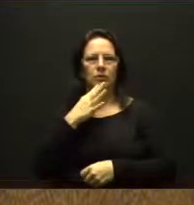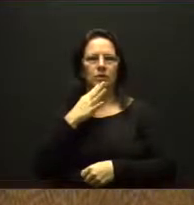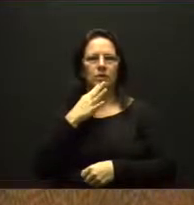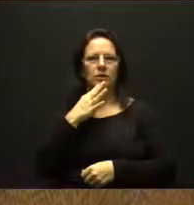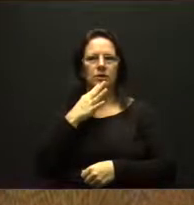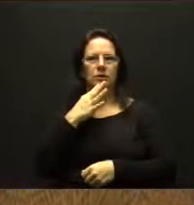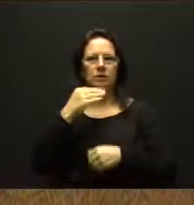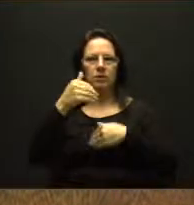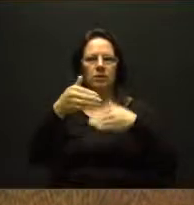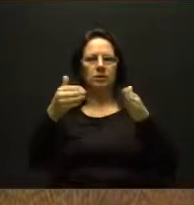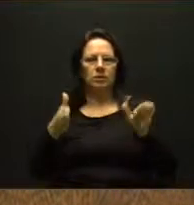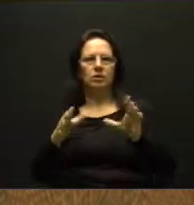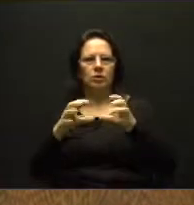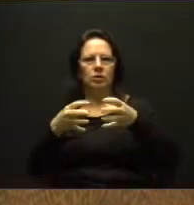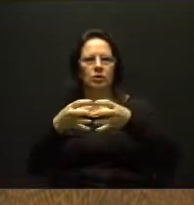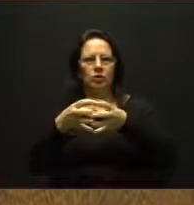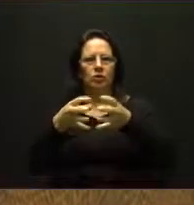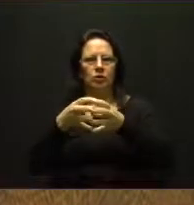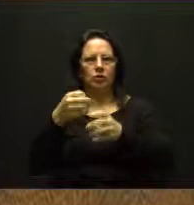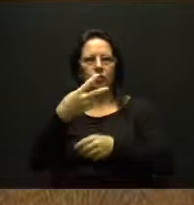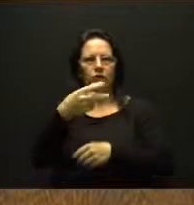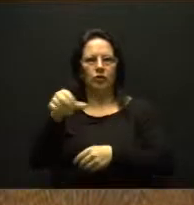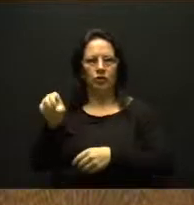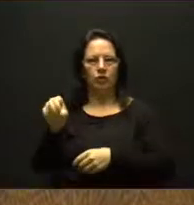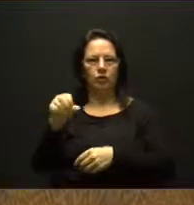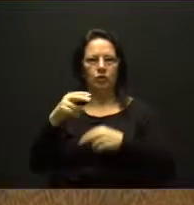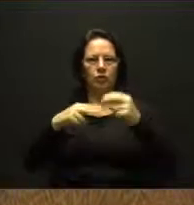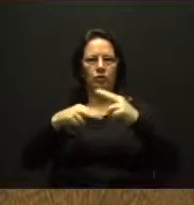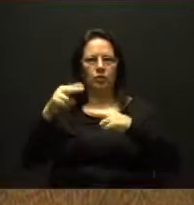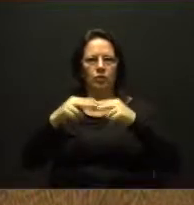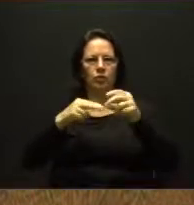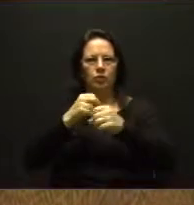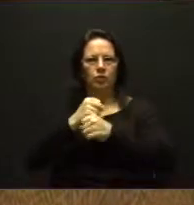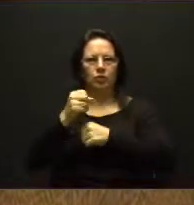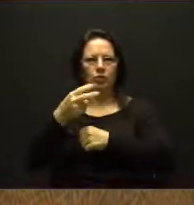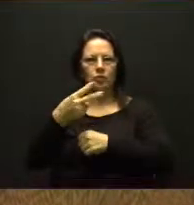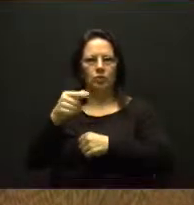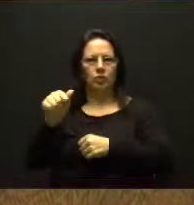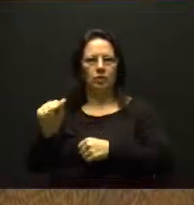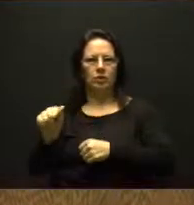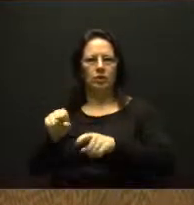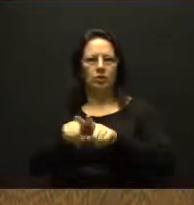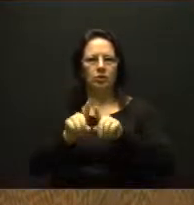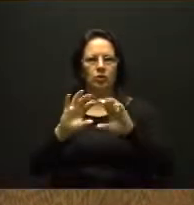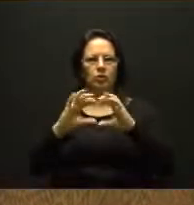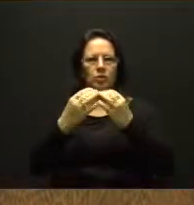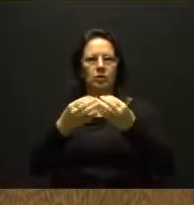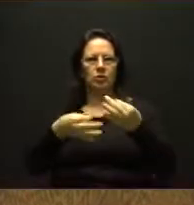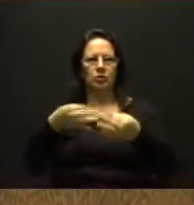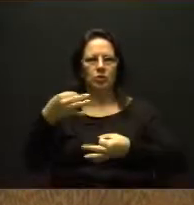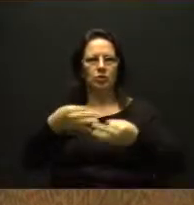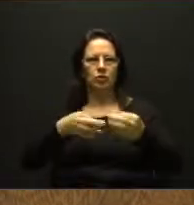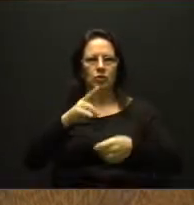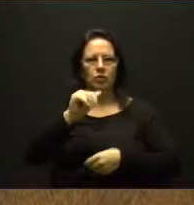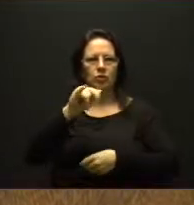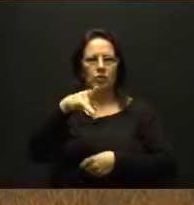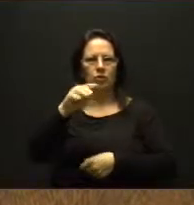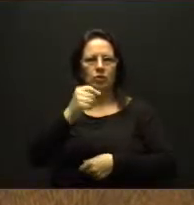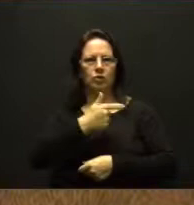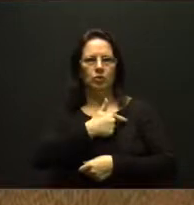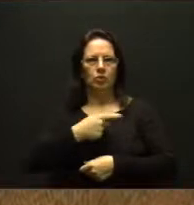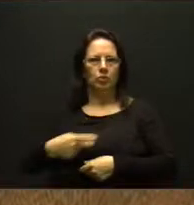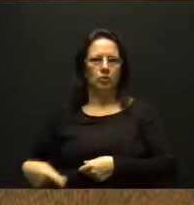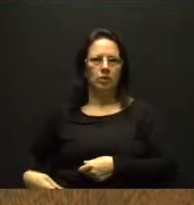nosso parecer sala das comissões e 29 de junho de 2017 t comissão de justiça e redação ricardo de oliveira presidente